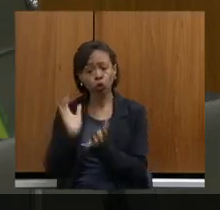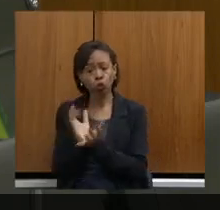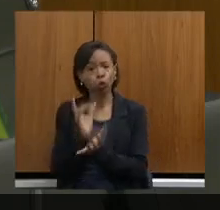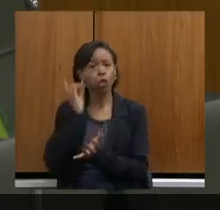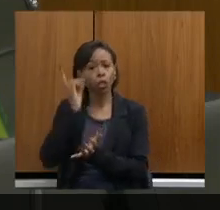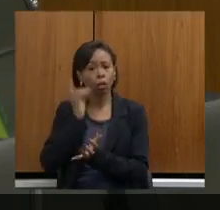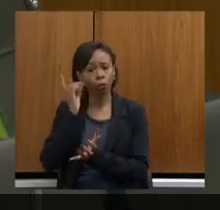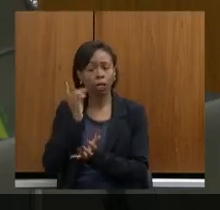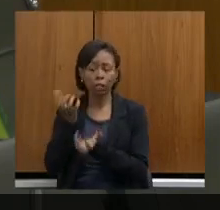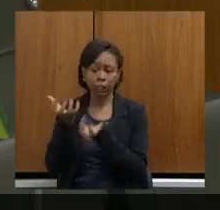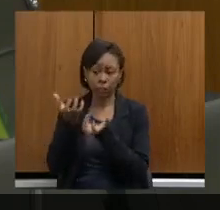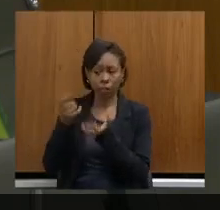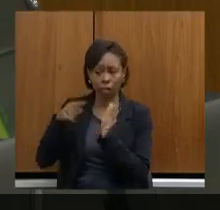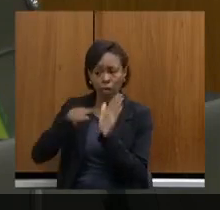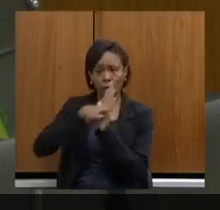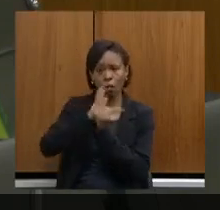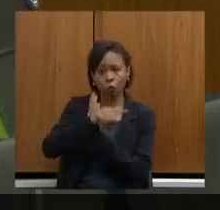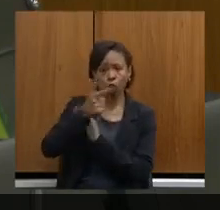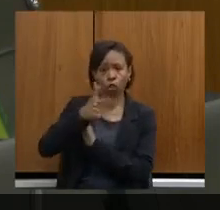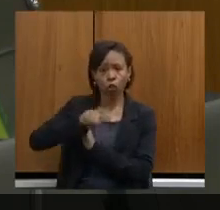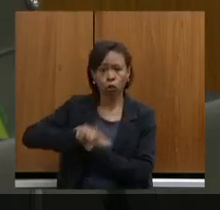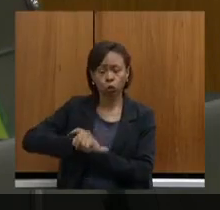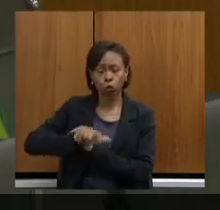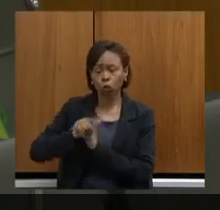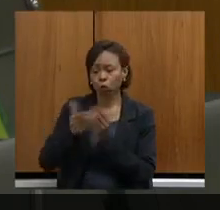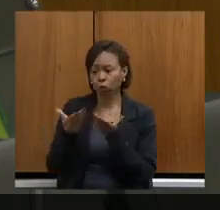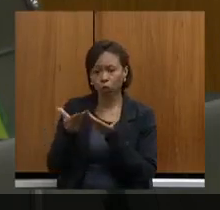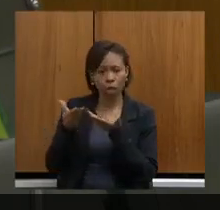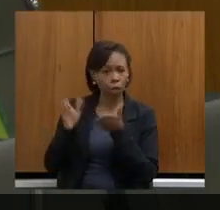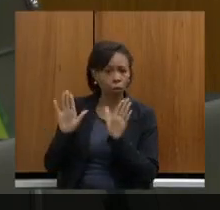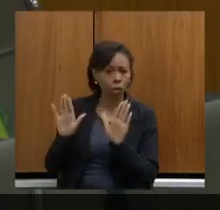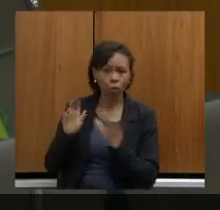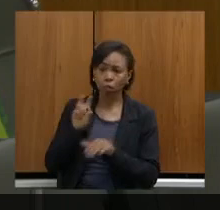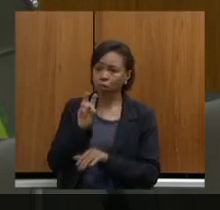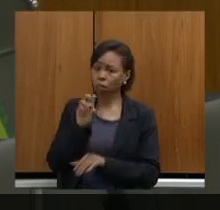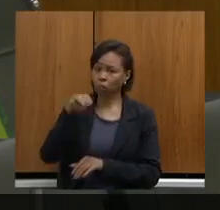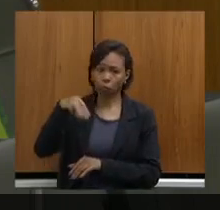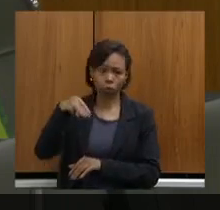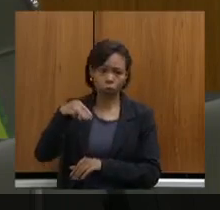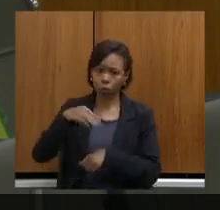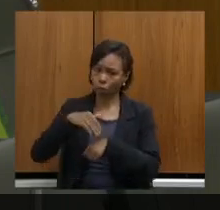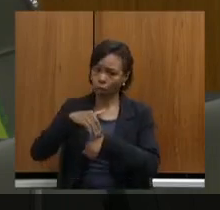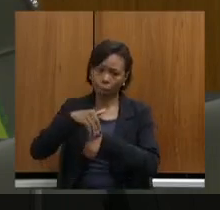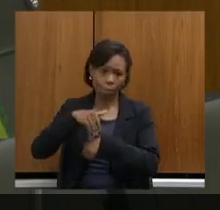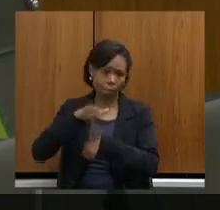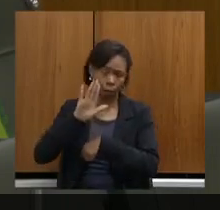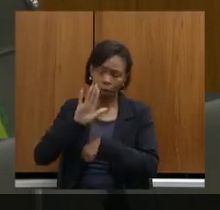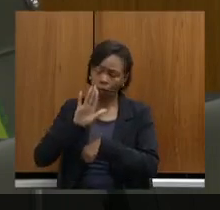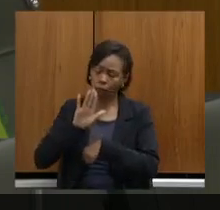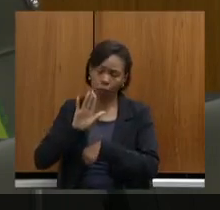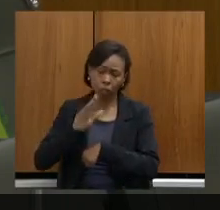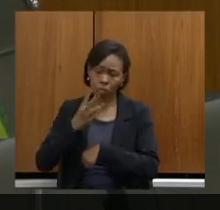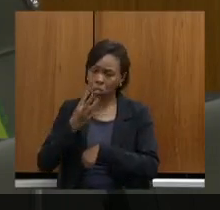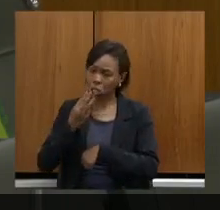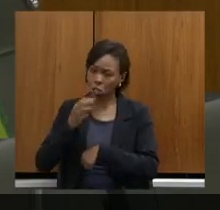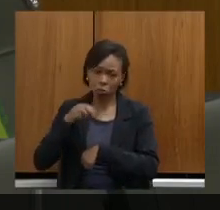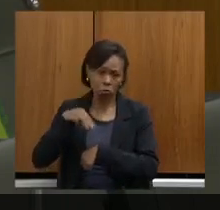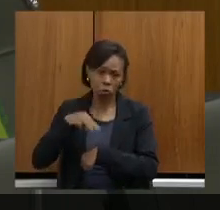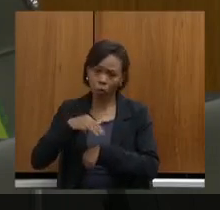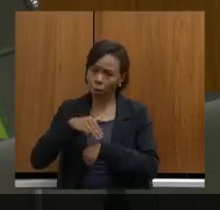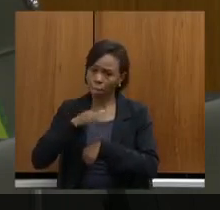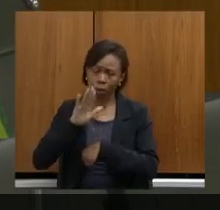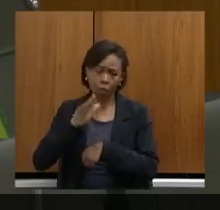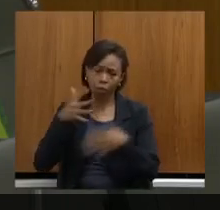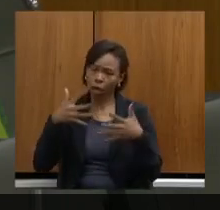participaram se alguém gostaria de fazer e deixar em aberto e isso acho que cinco minutos a mais dois minutos a mais 3 minutos a mais não vai